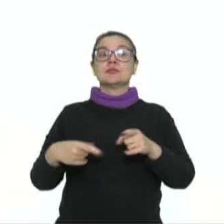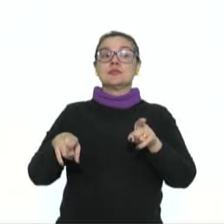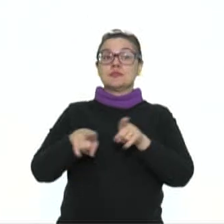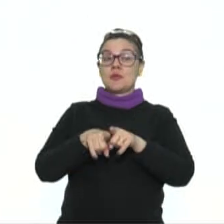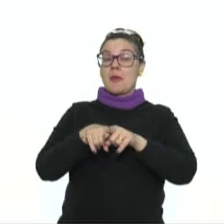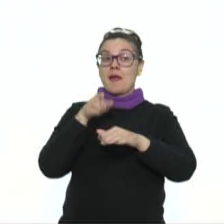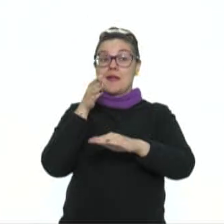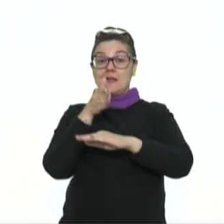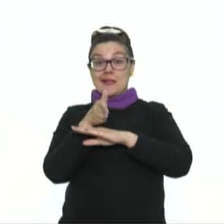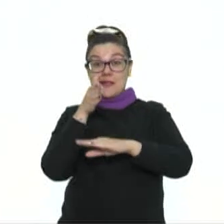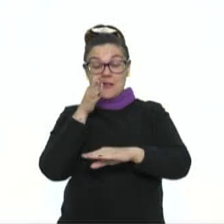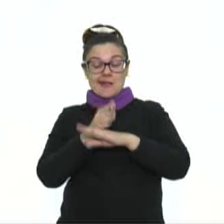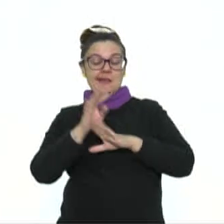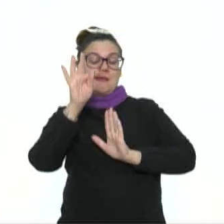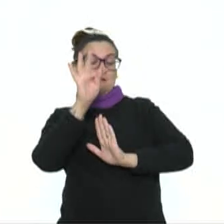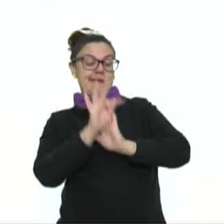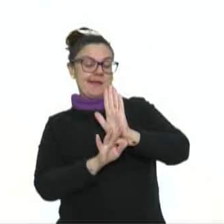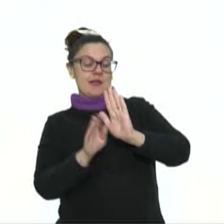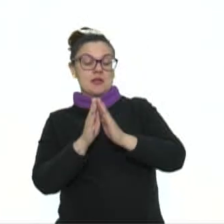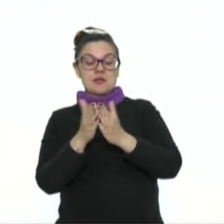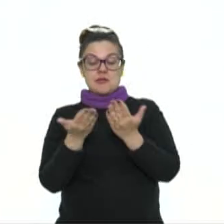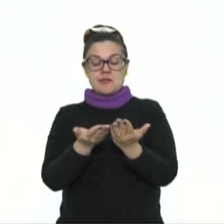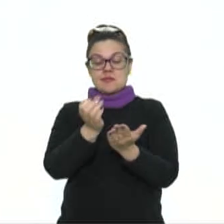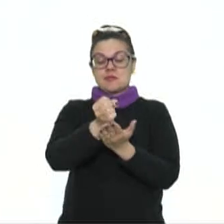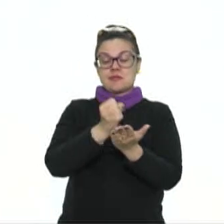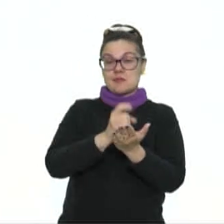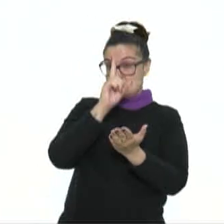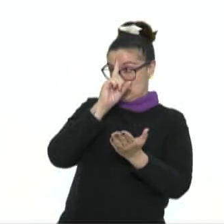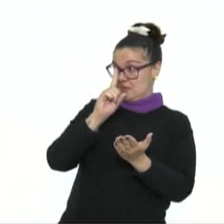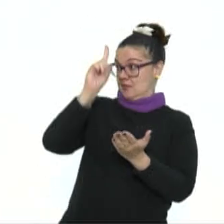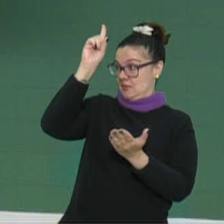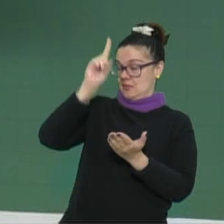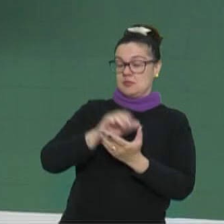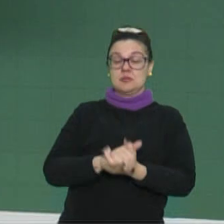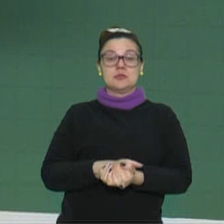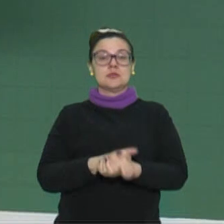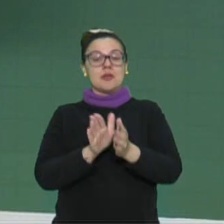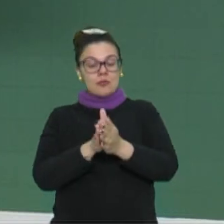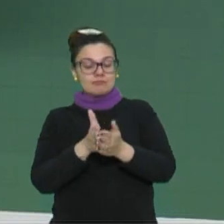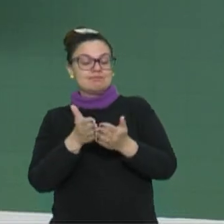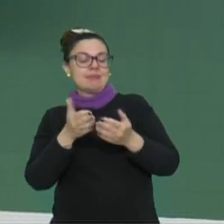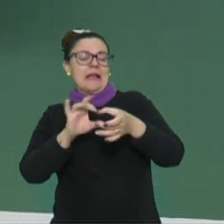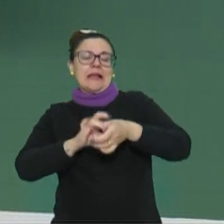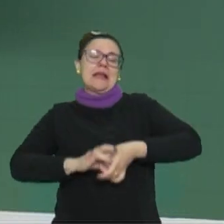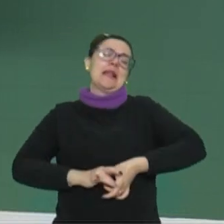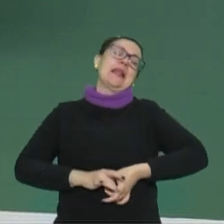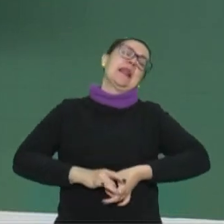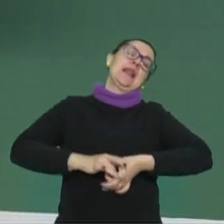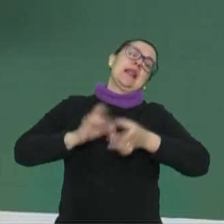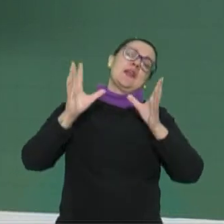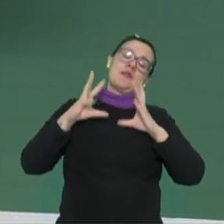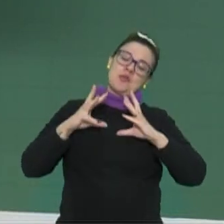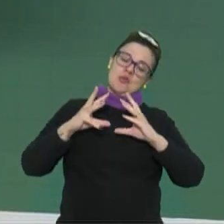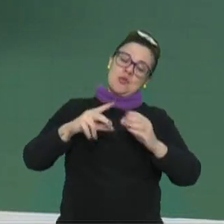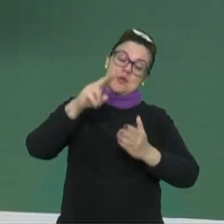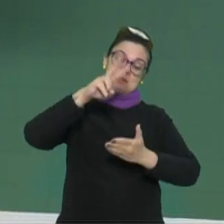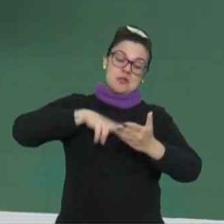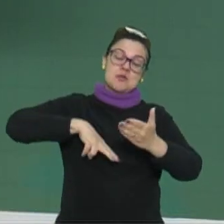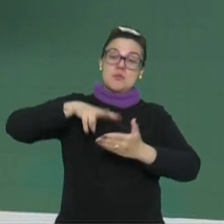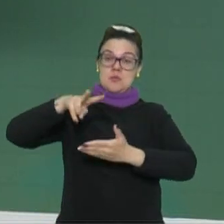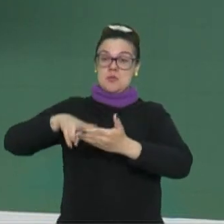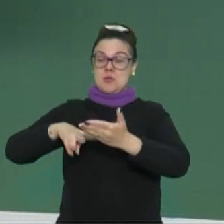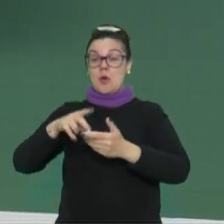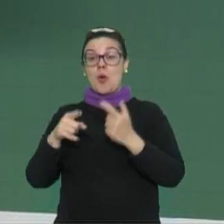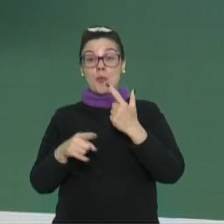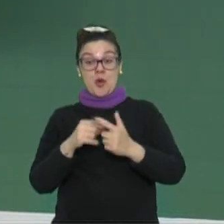é o acesso ao texto bíblico de forma indiscriminada, né? Se abre o acesso à Bíblia, né, para que todas as pessoas lessem,